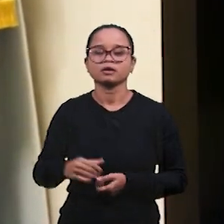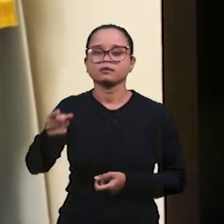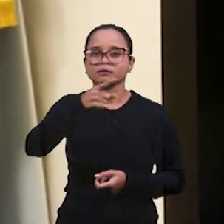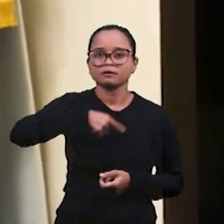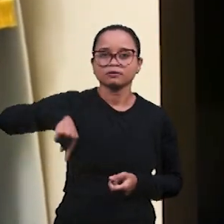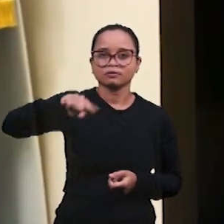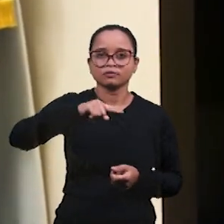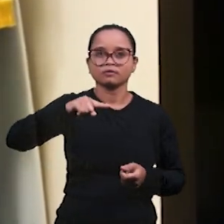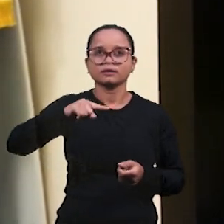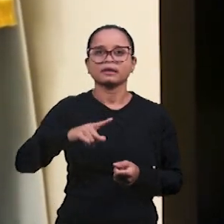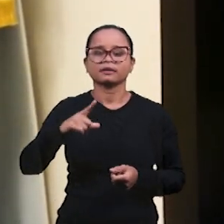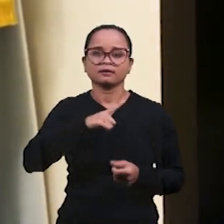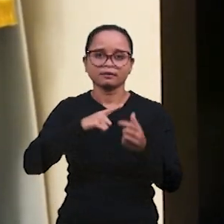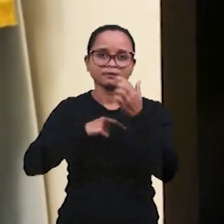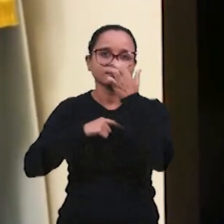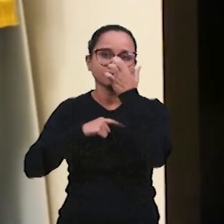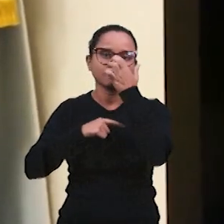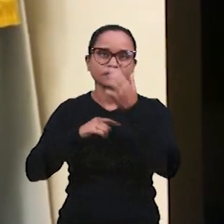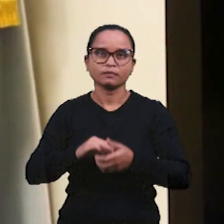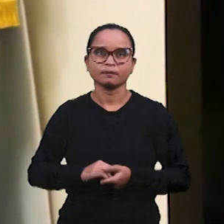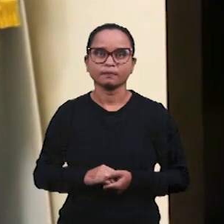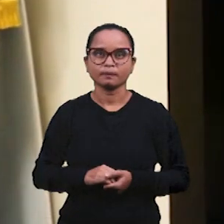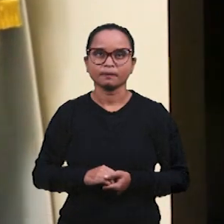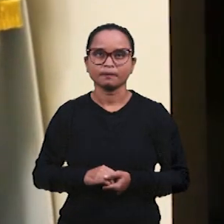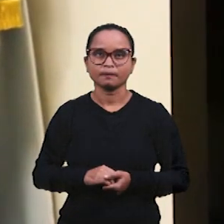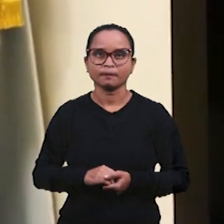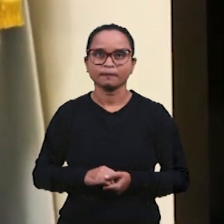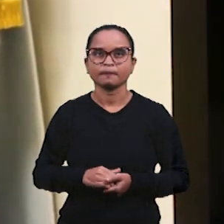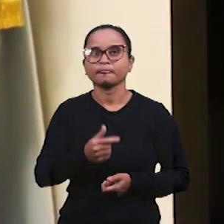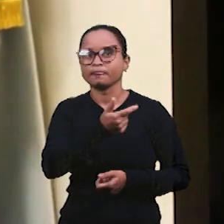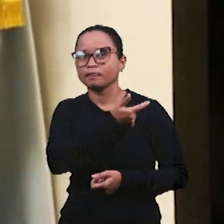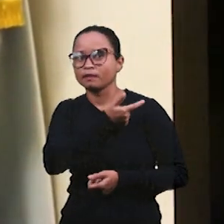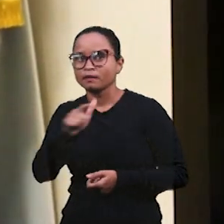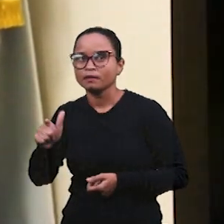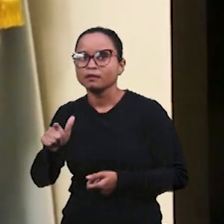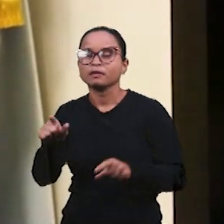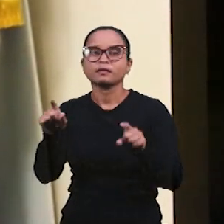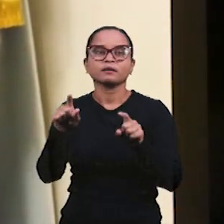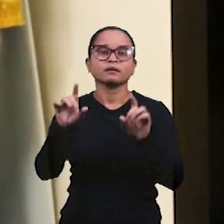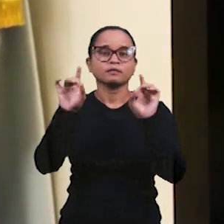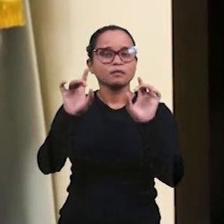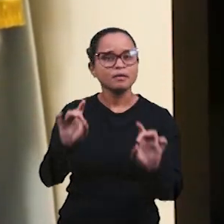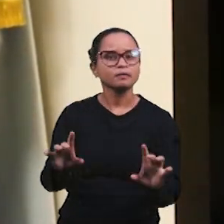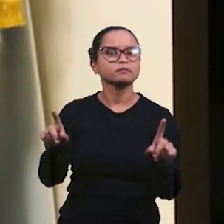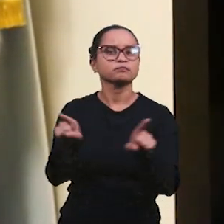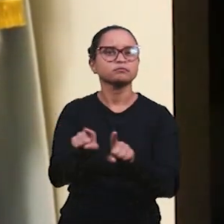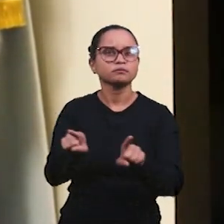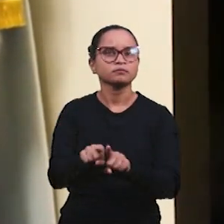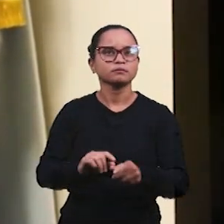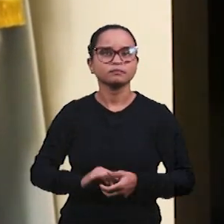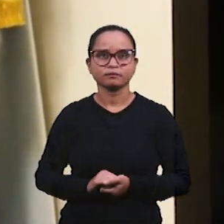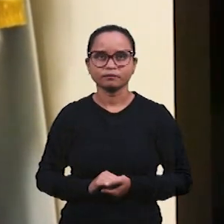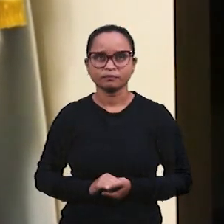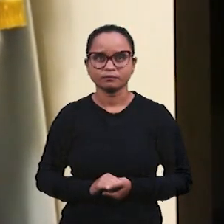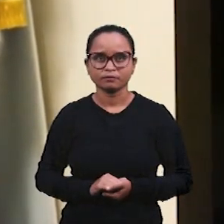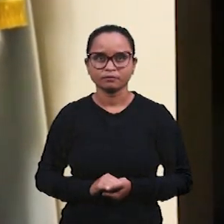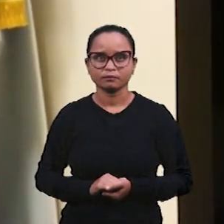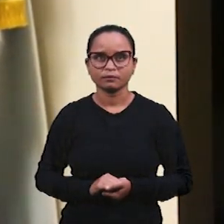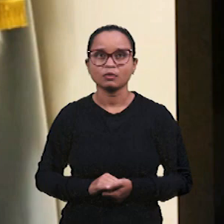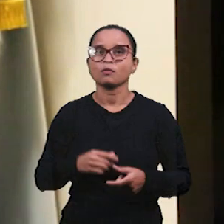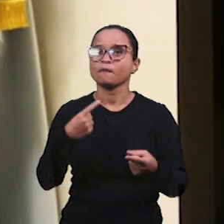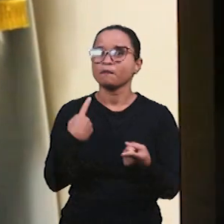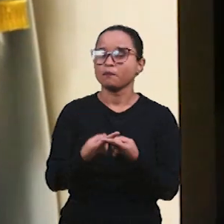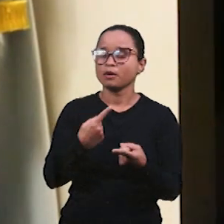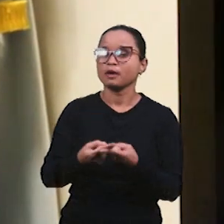elas valores e também desenvolver atividades, né, socialmente inclusivas. Então, foi nesse ponto que